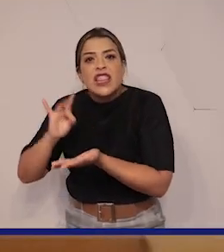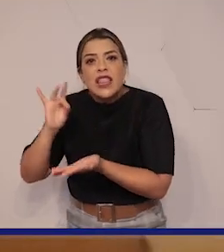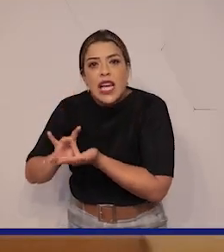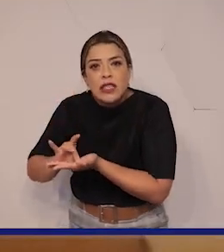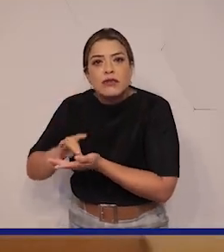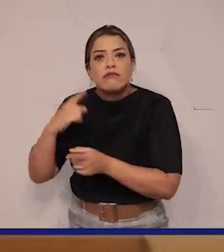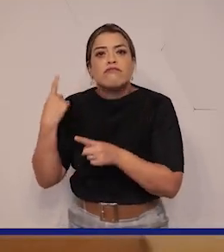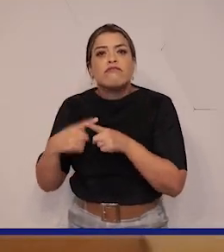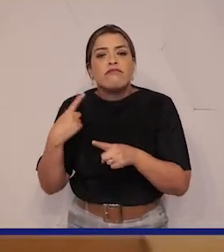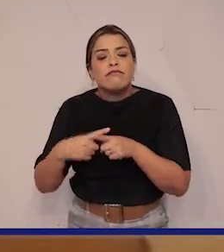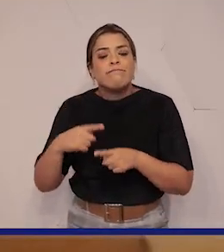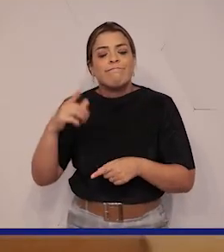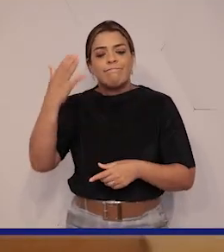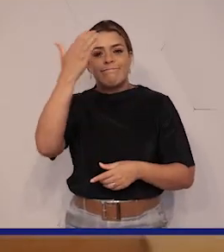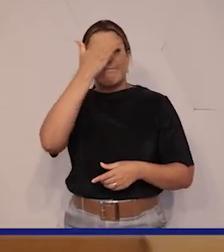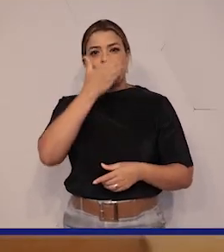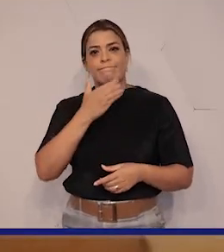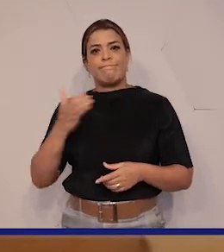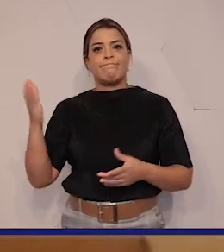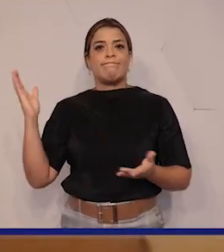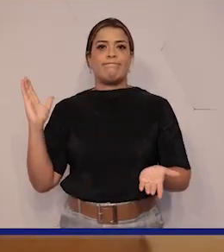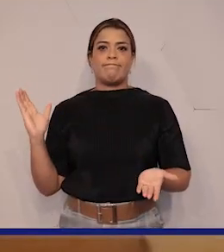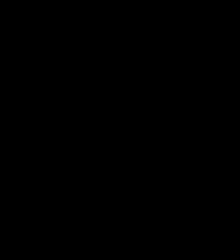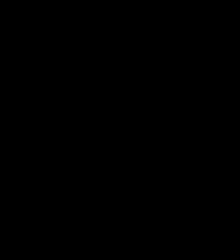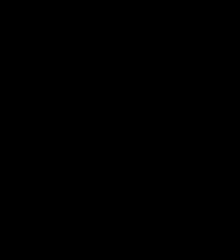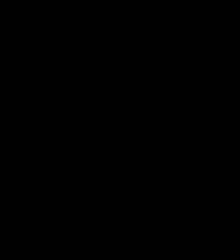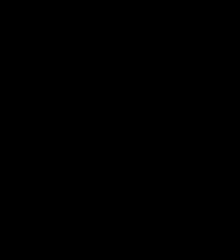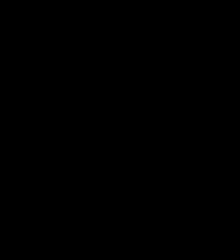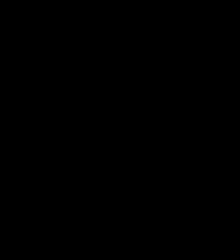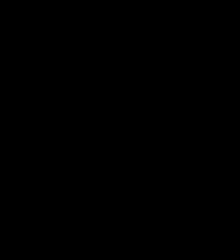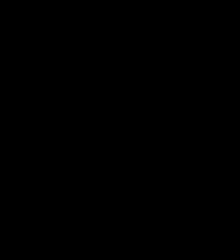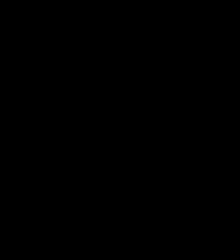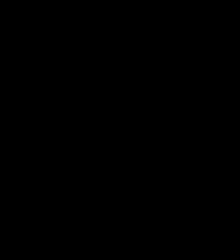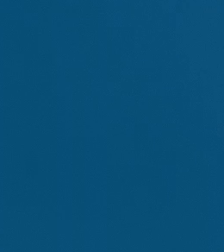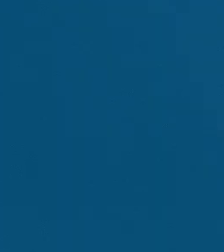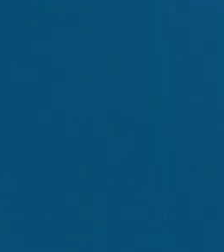Porque tá na nossa cara.